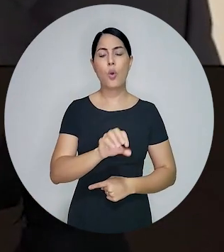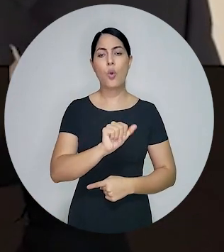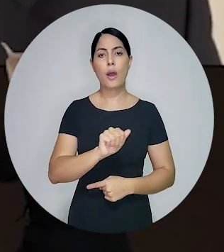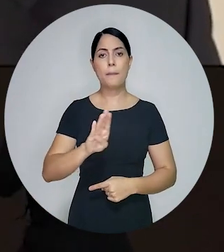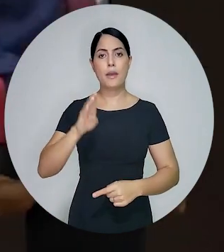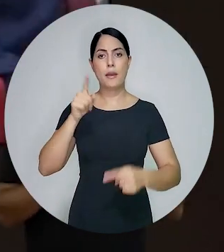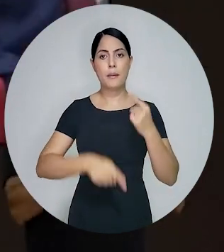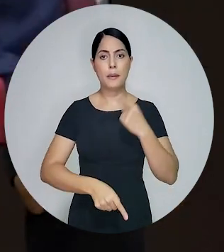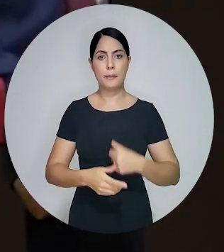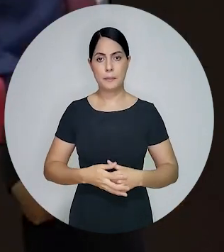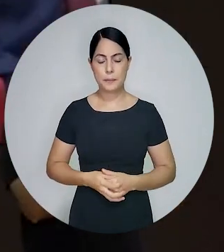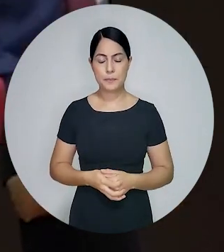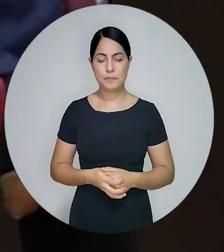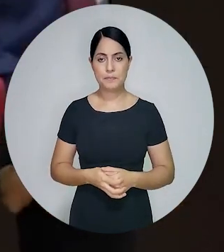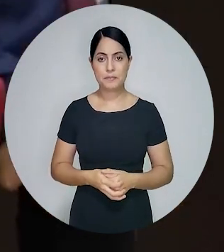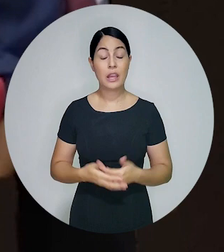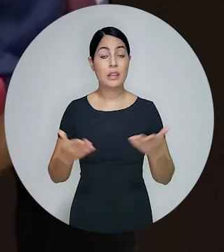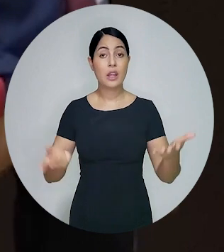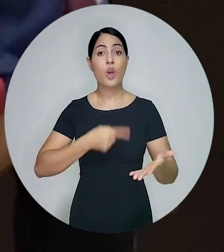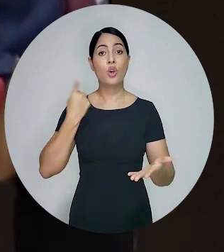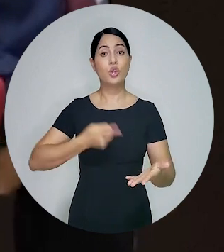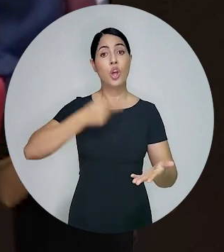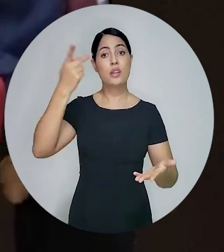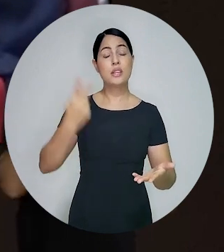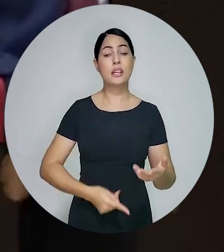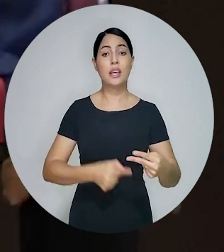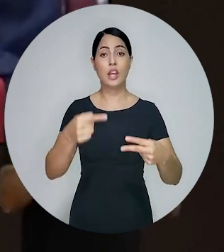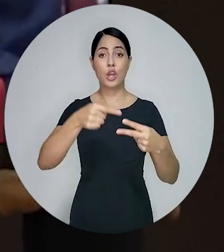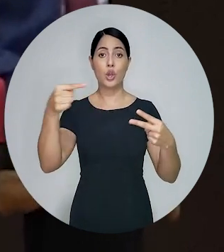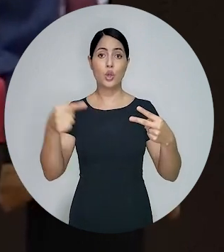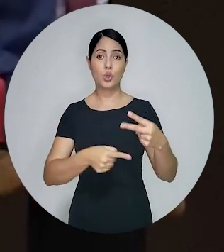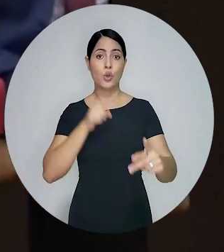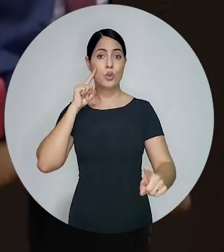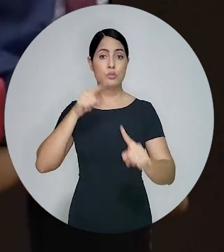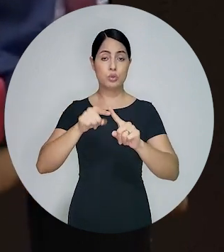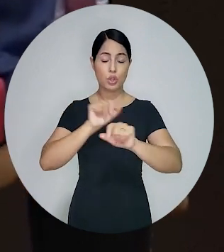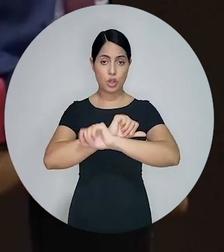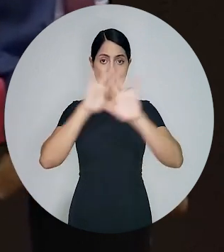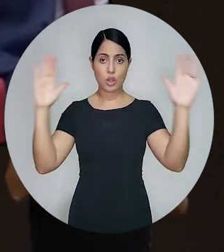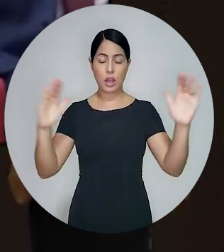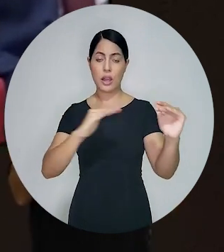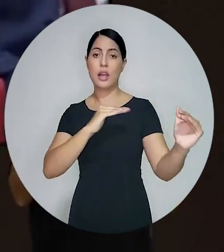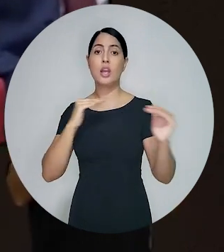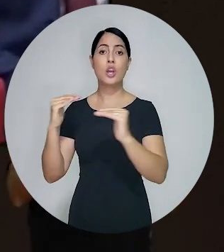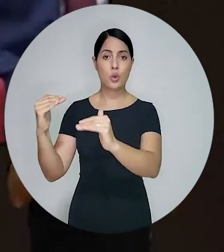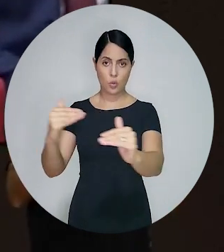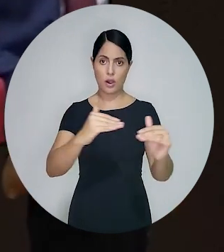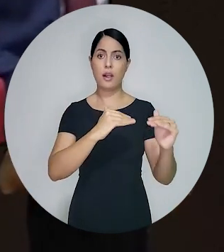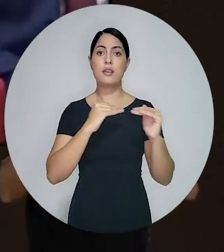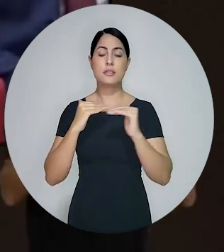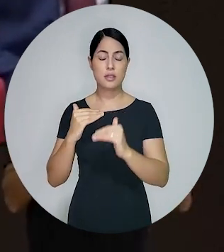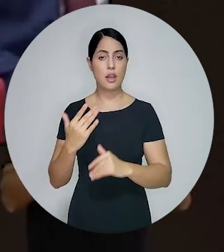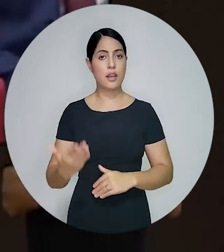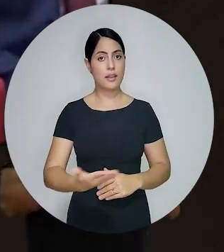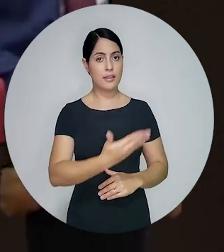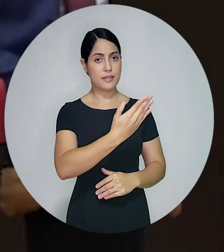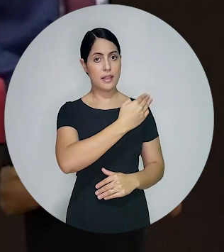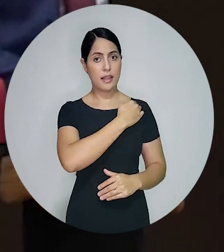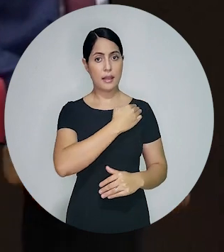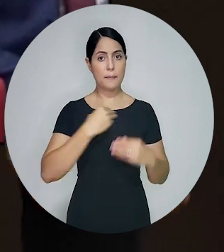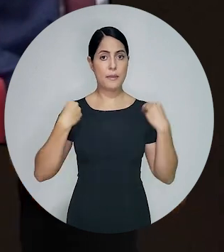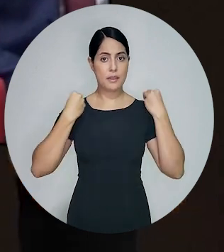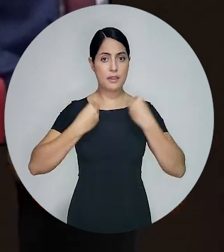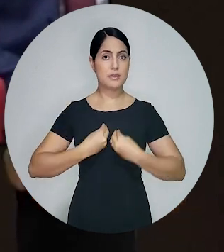contra mulheres. Nós estamos aqui por dois motivos. Por necessidade de ações de igualação, e aí